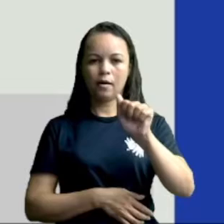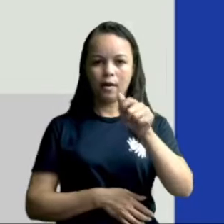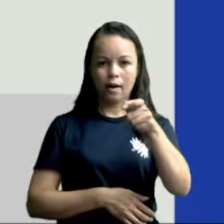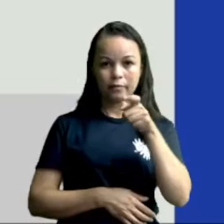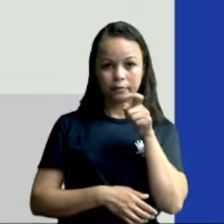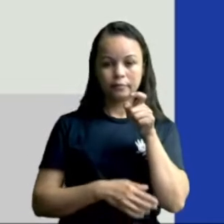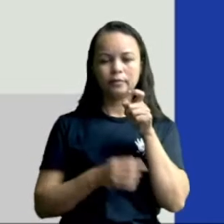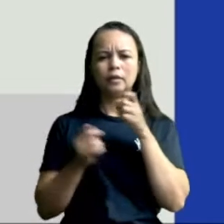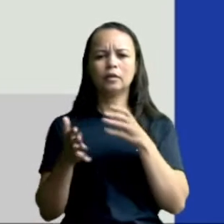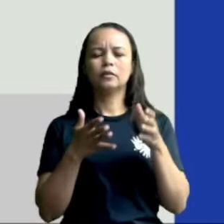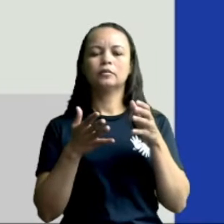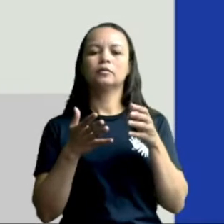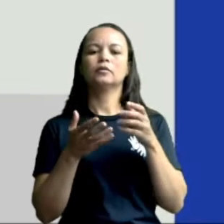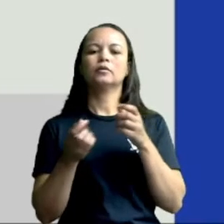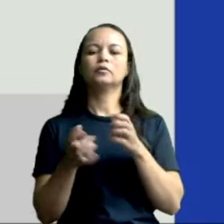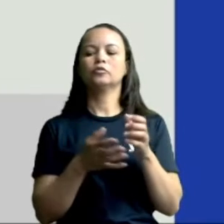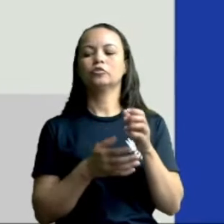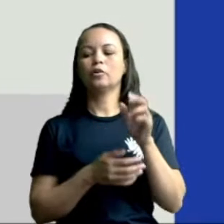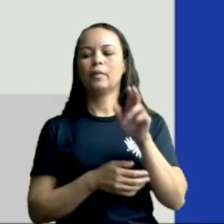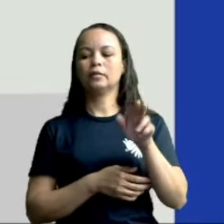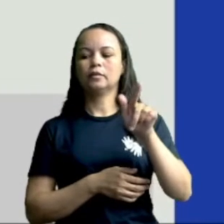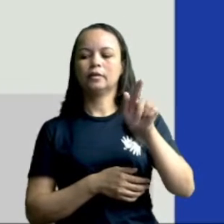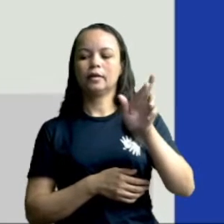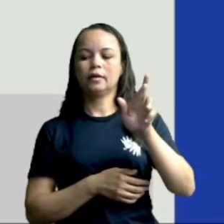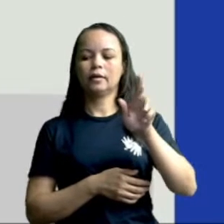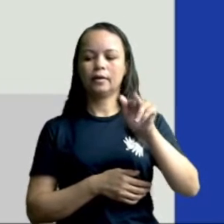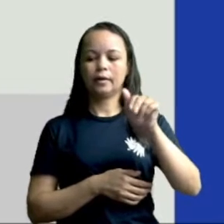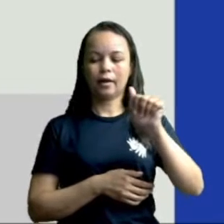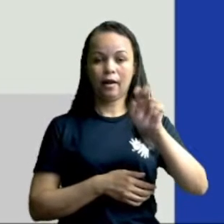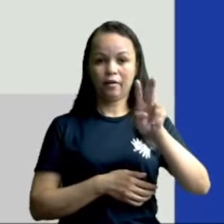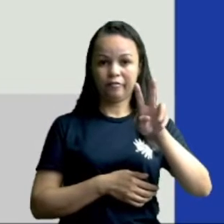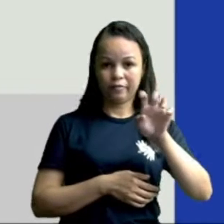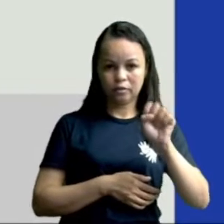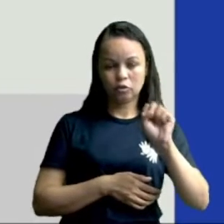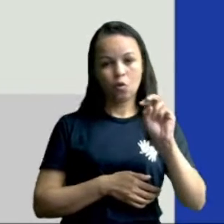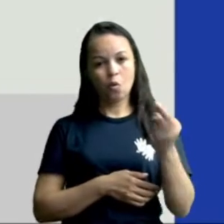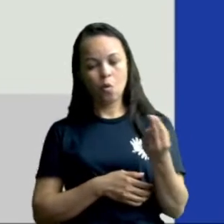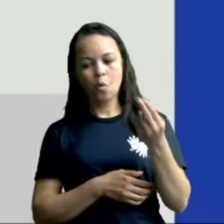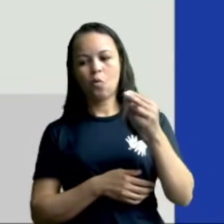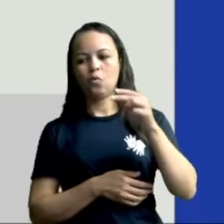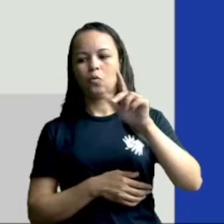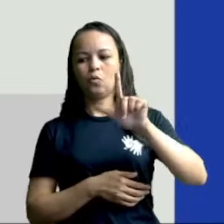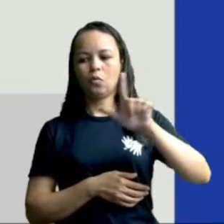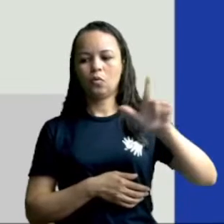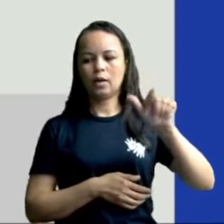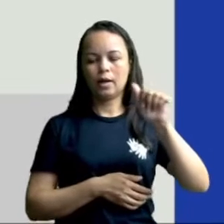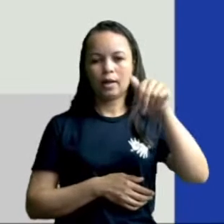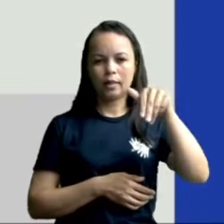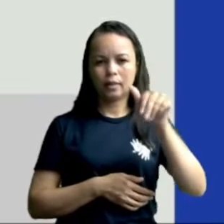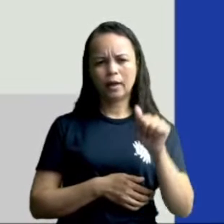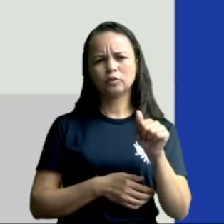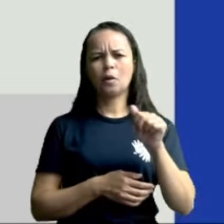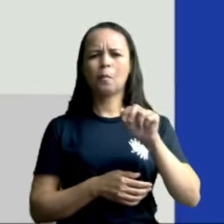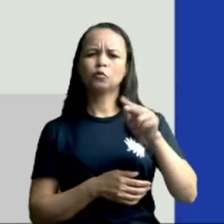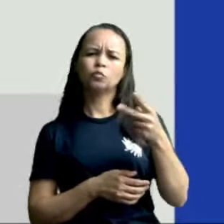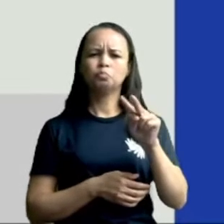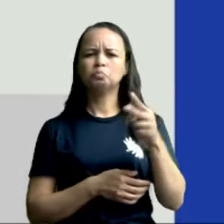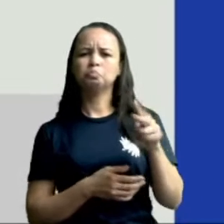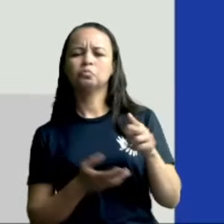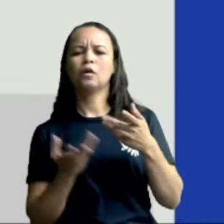de graves ou llanas. Pode ser um ou outro, tá certo? Vocês podem encontrar livros